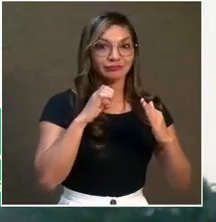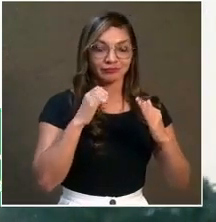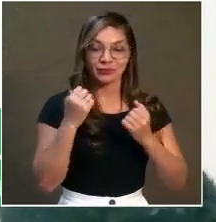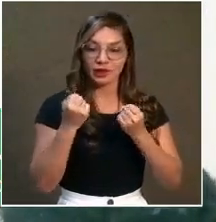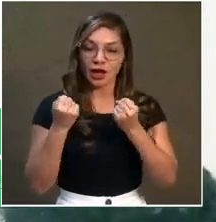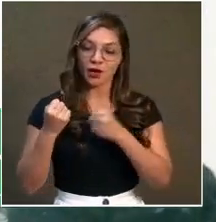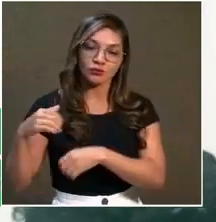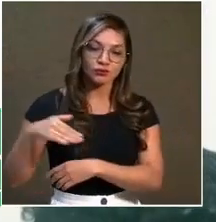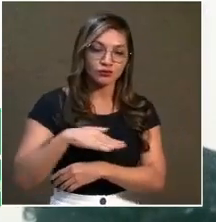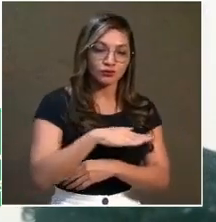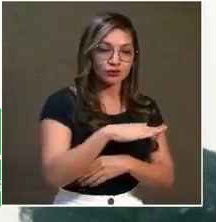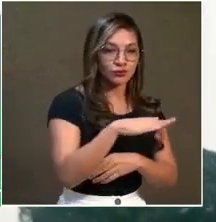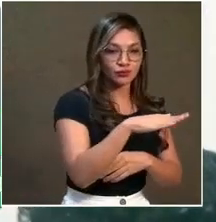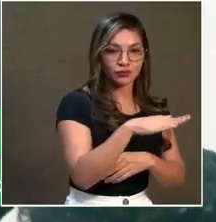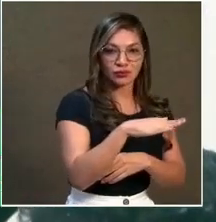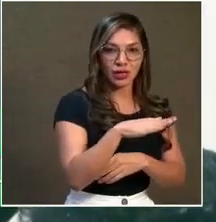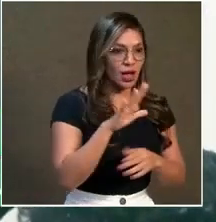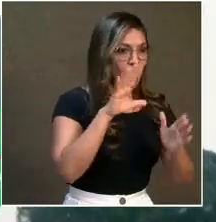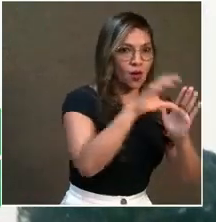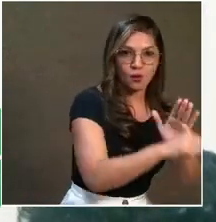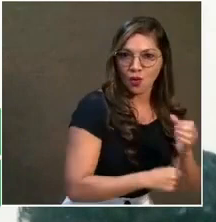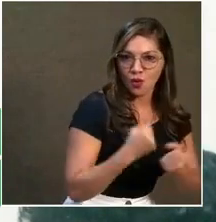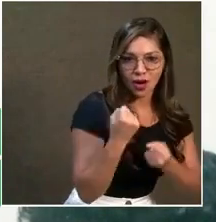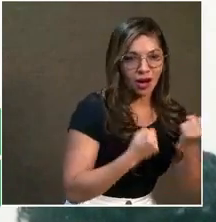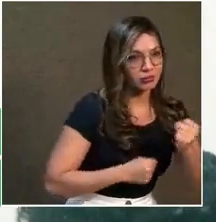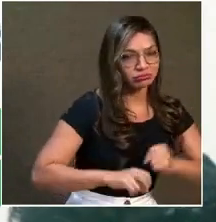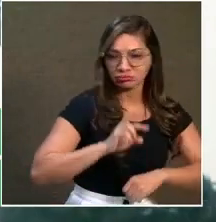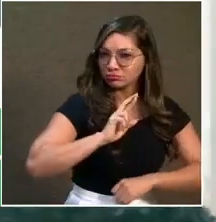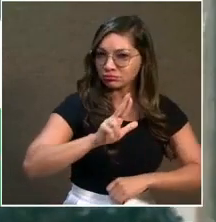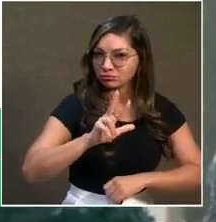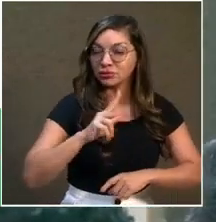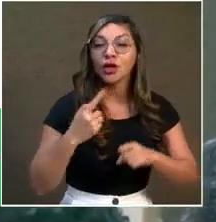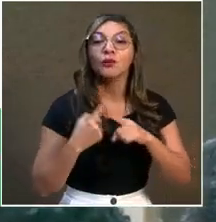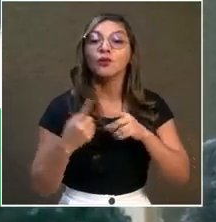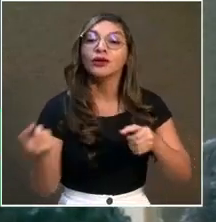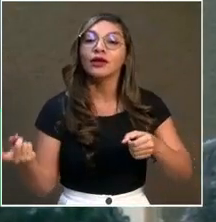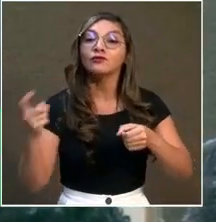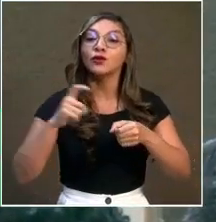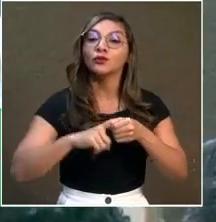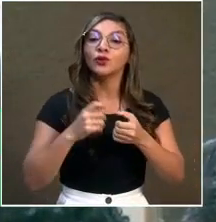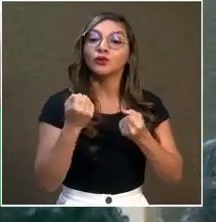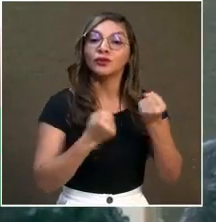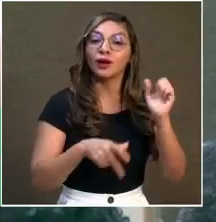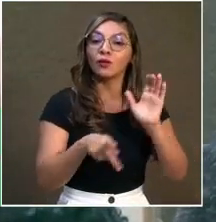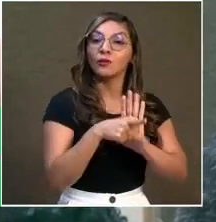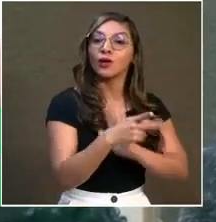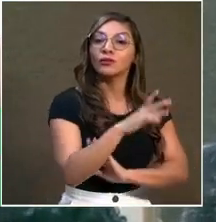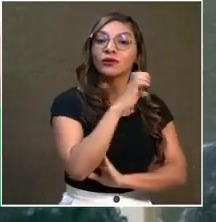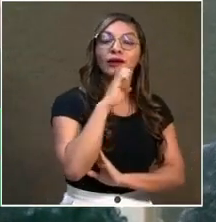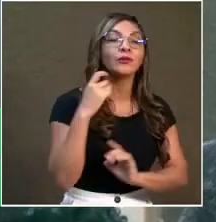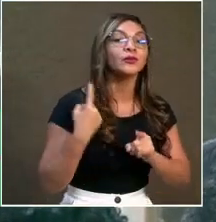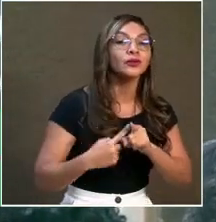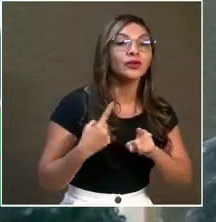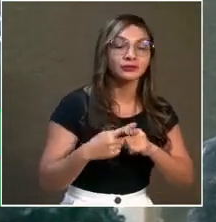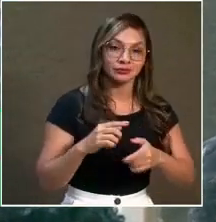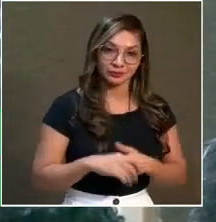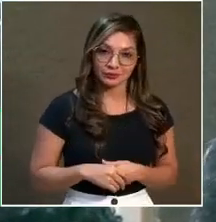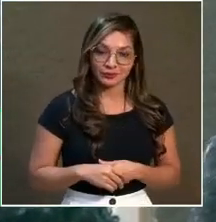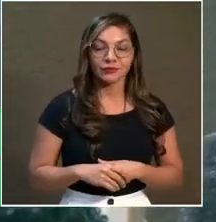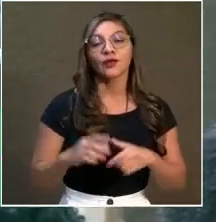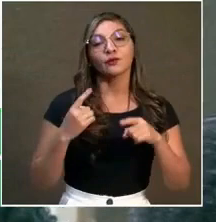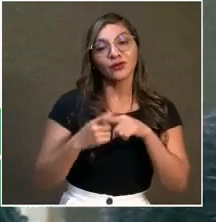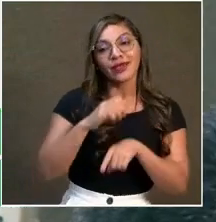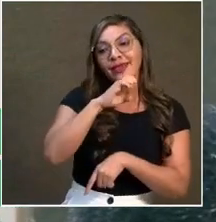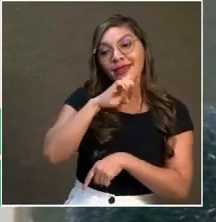ele entra, ele chega, ele não roubou o carro dela? Sabe por que ele está voltando no carro dela? Porque